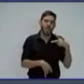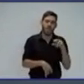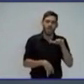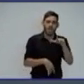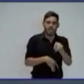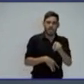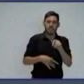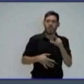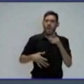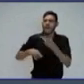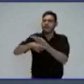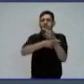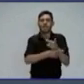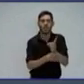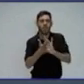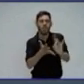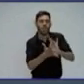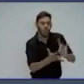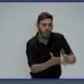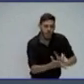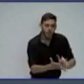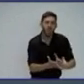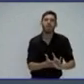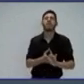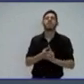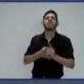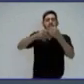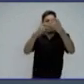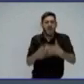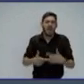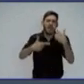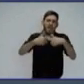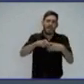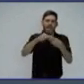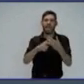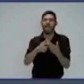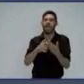arrumar inimigos para justificar o seu fiasco.